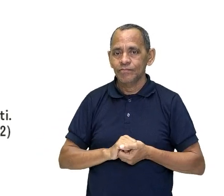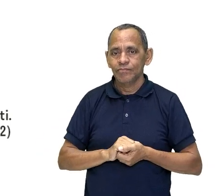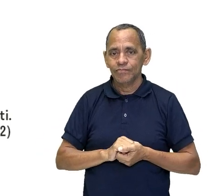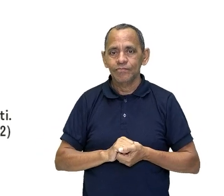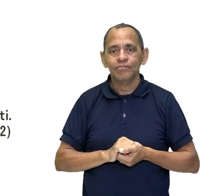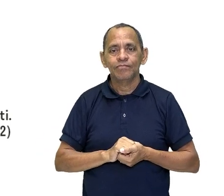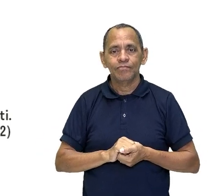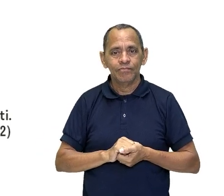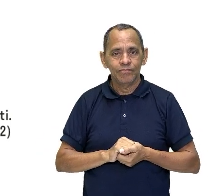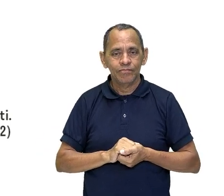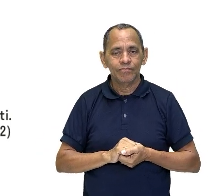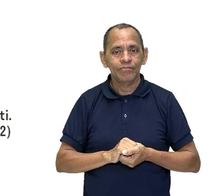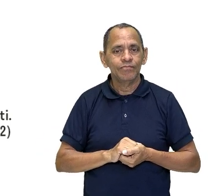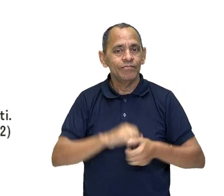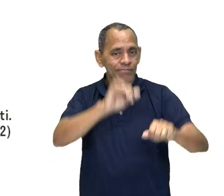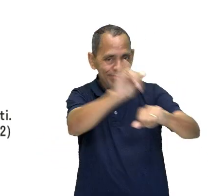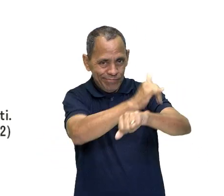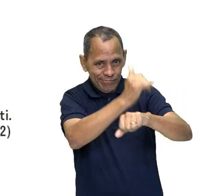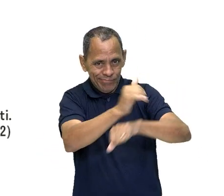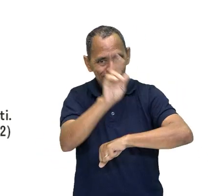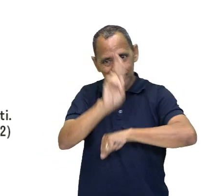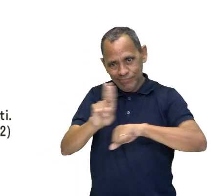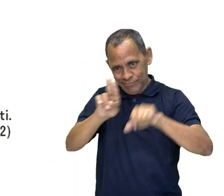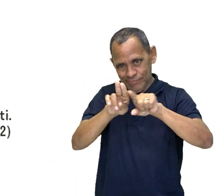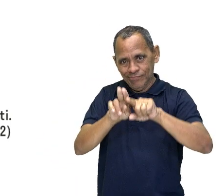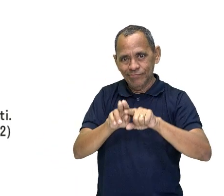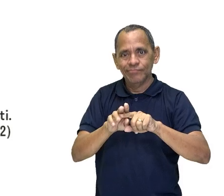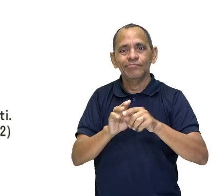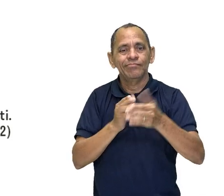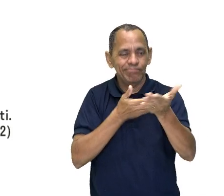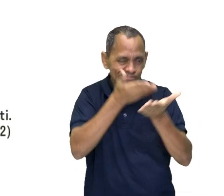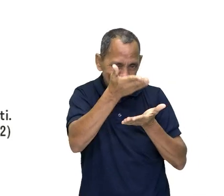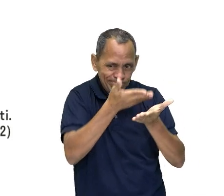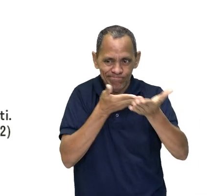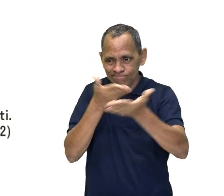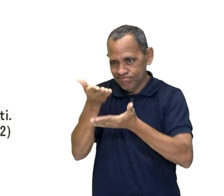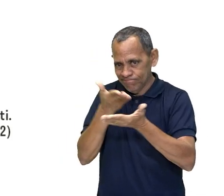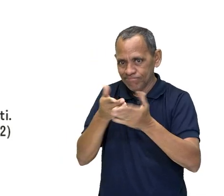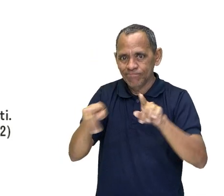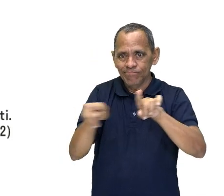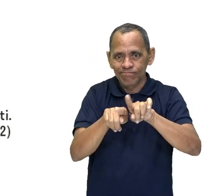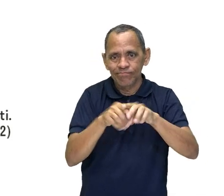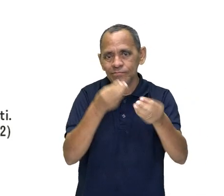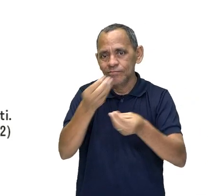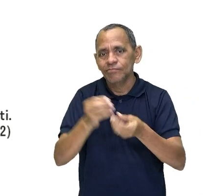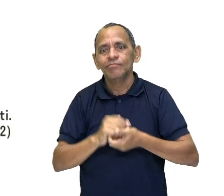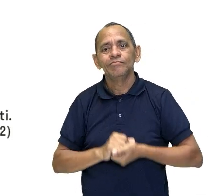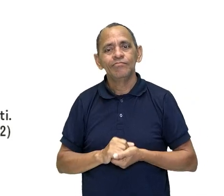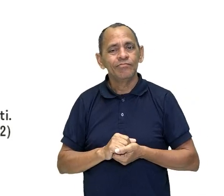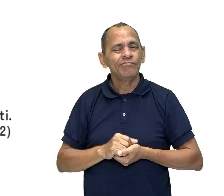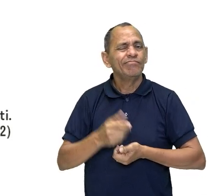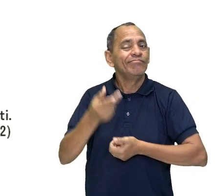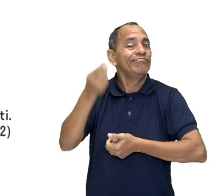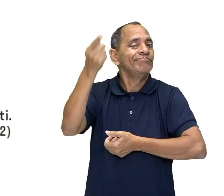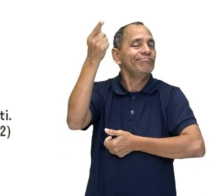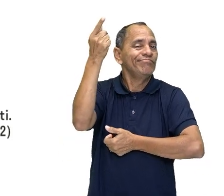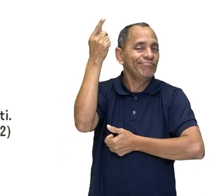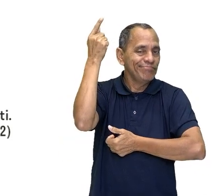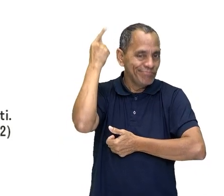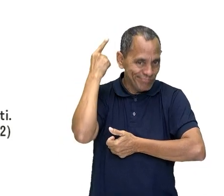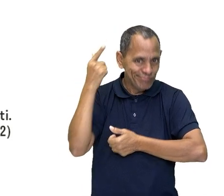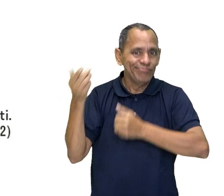dos governadores e todo esse jogo de toma lá da cá, de troca de favores, vinha desde a base,